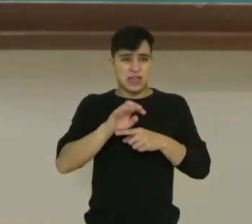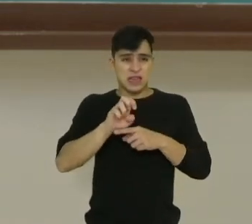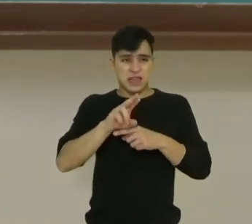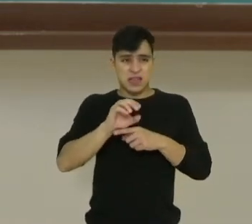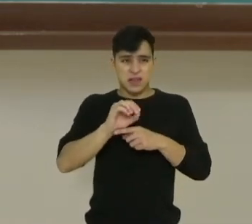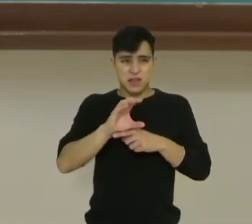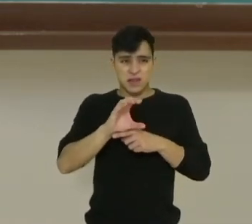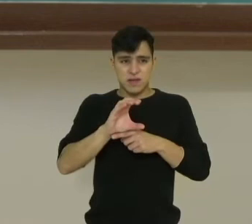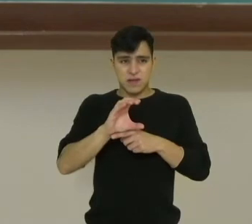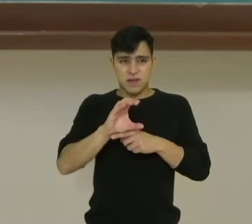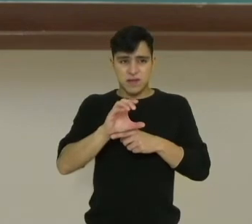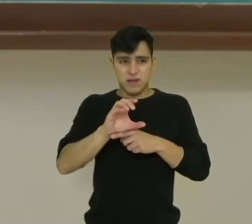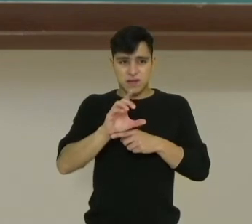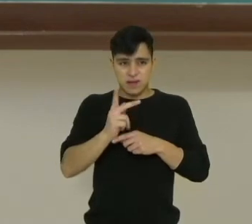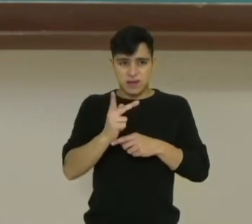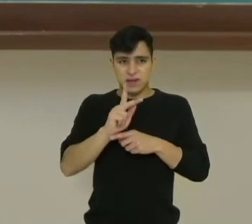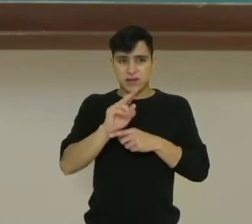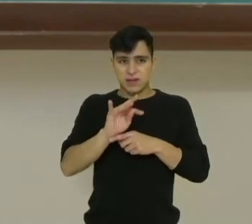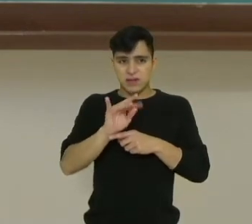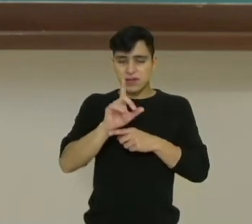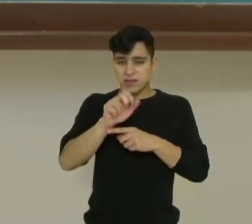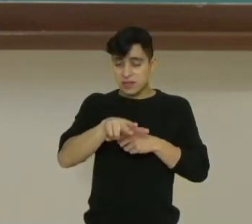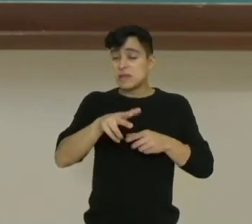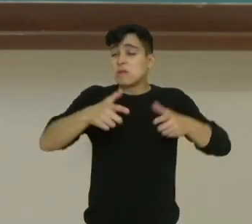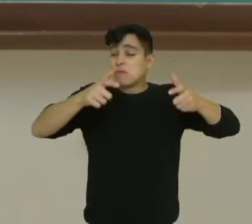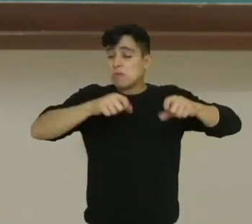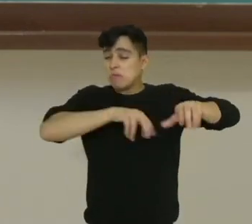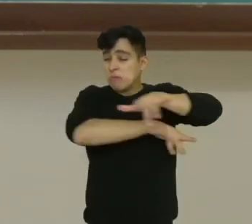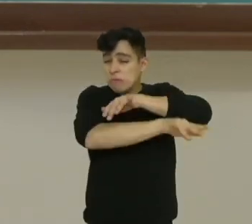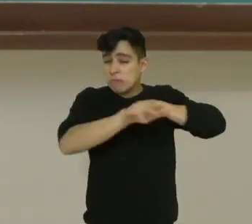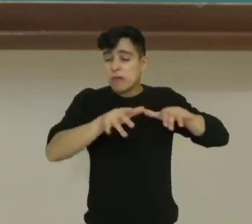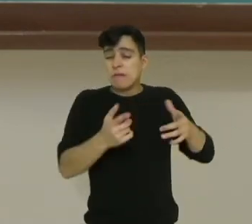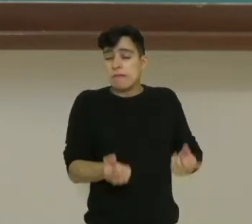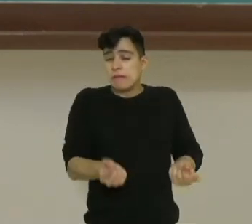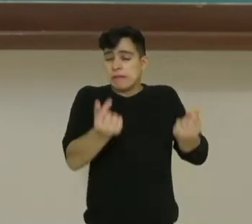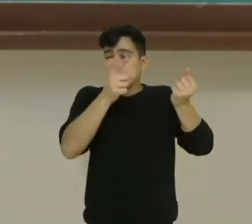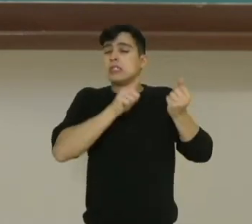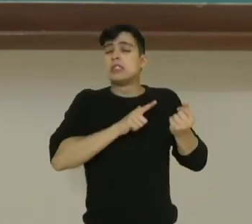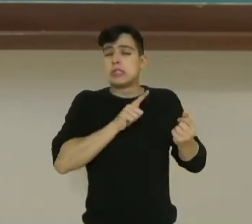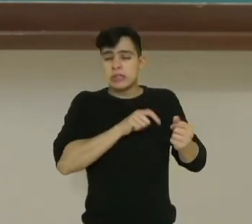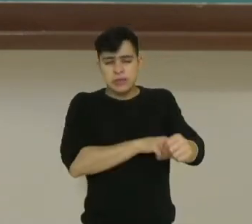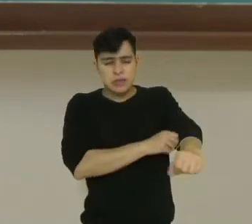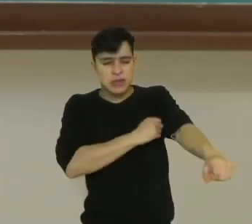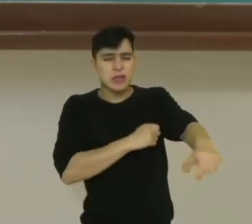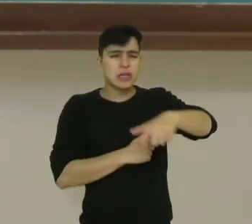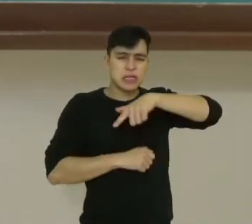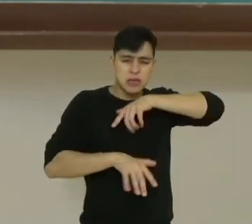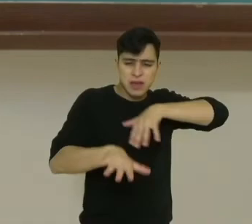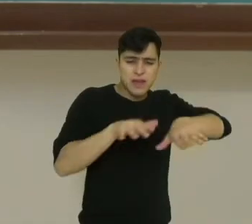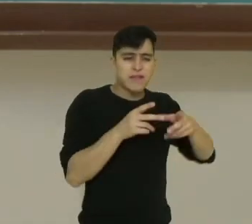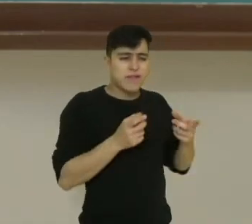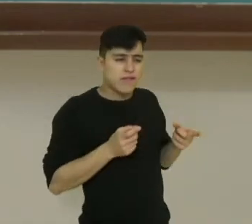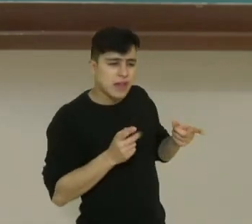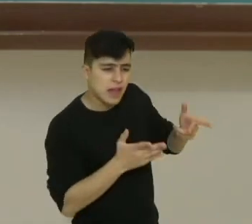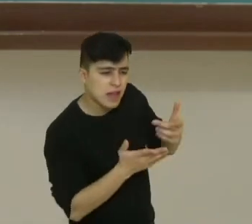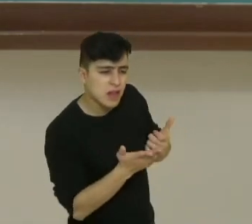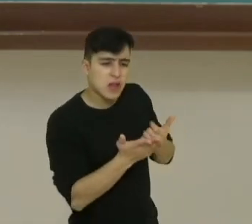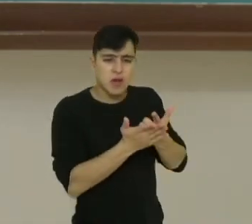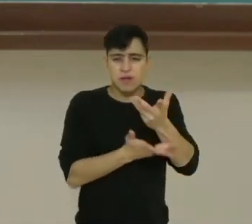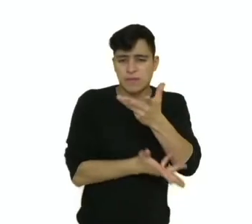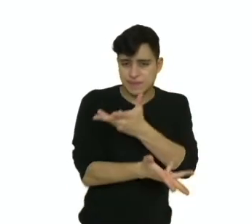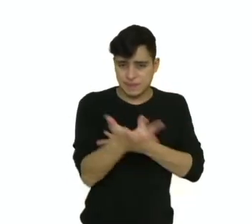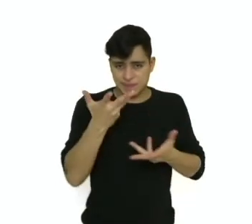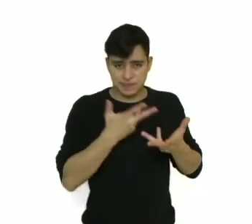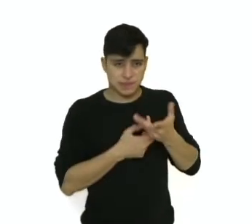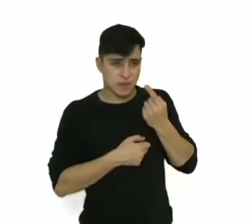comércio efervescente, né? Então, isso garantia ali a movimentação dessa sociedade. Então, aqui a